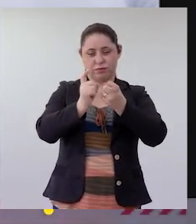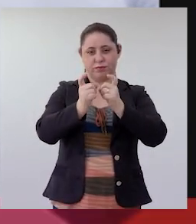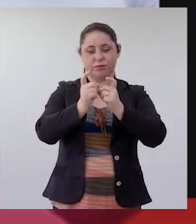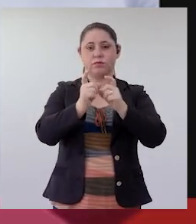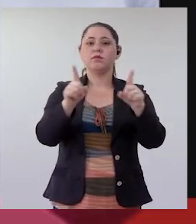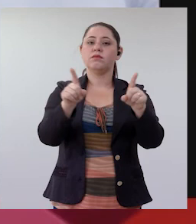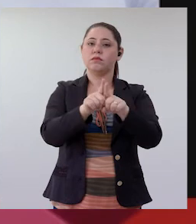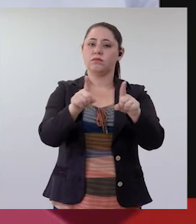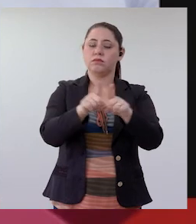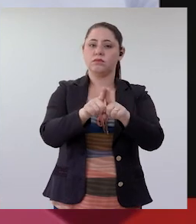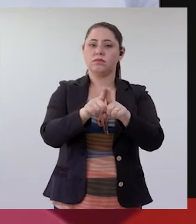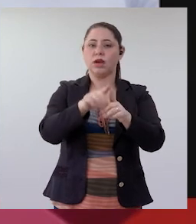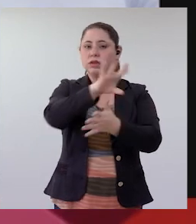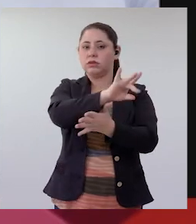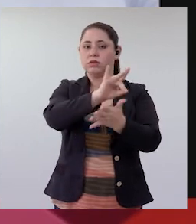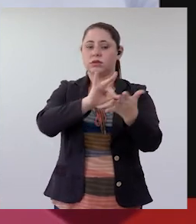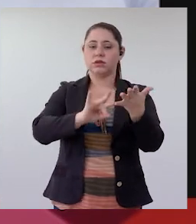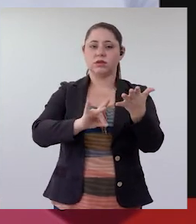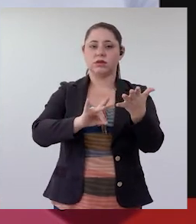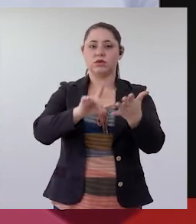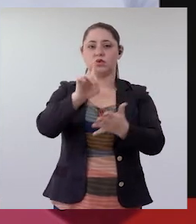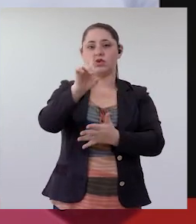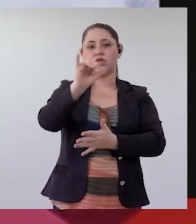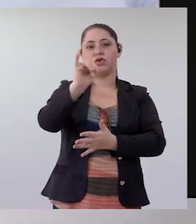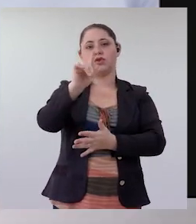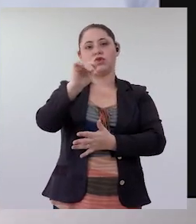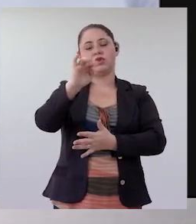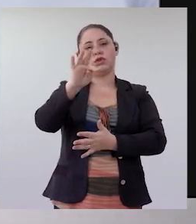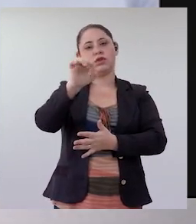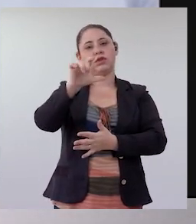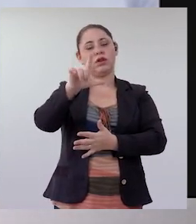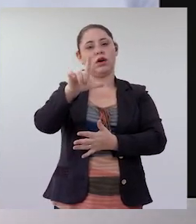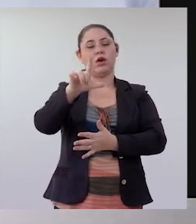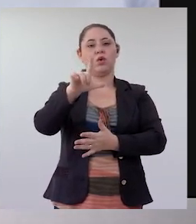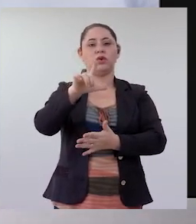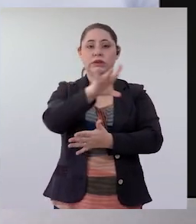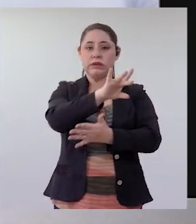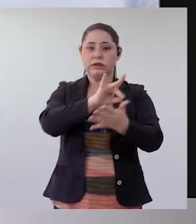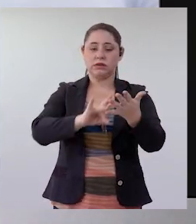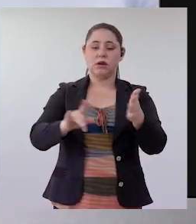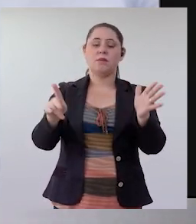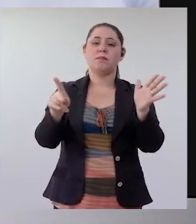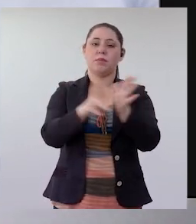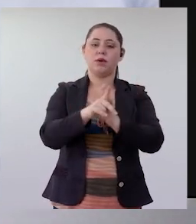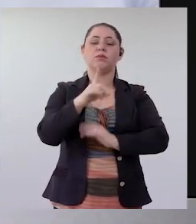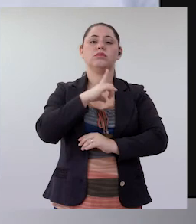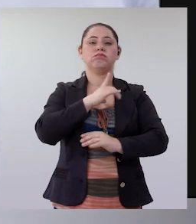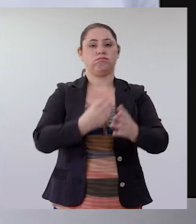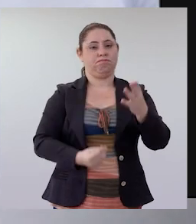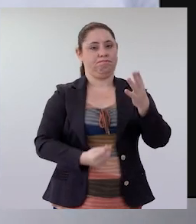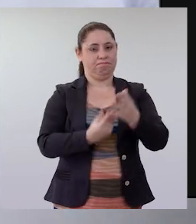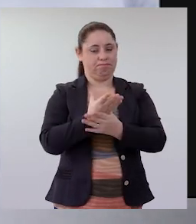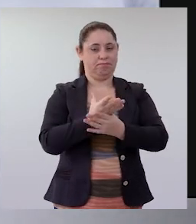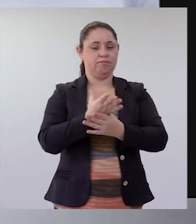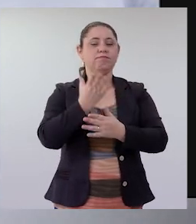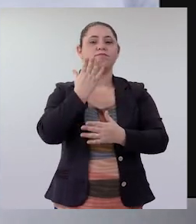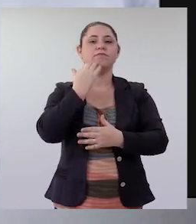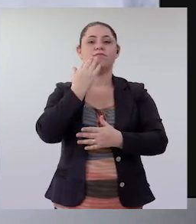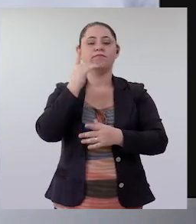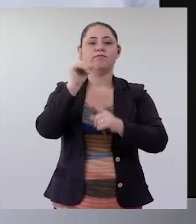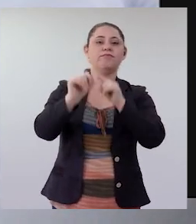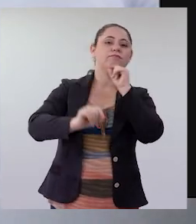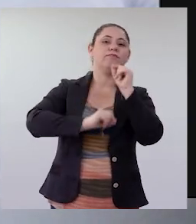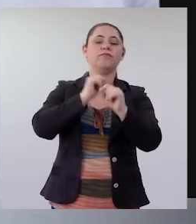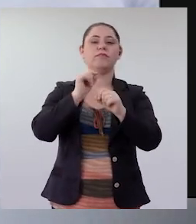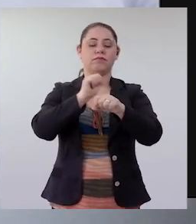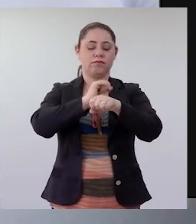e também de uma assinatura digital por meio de um certificado digital. Então, são